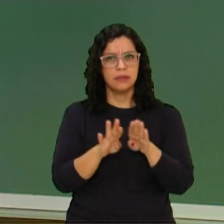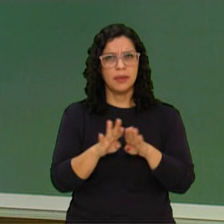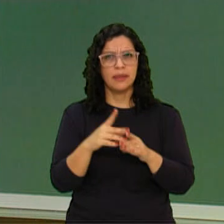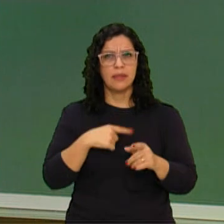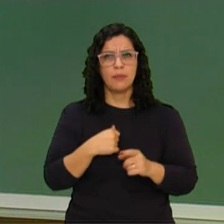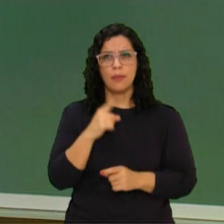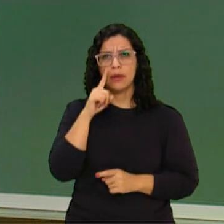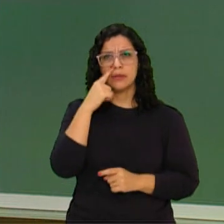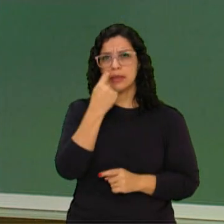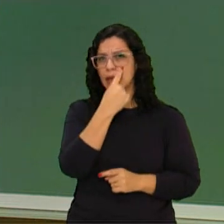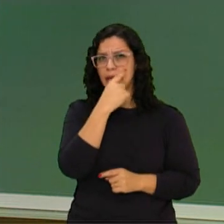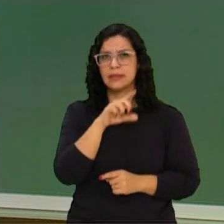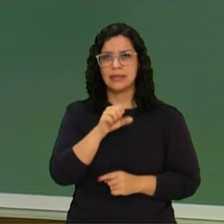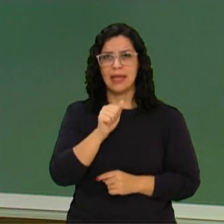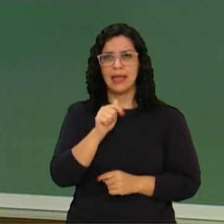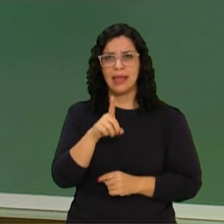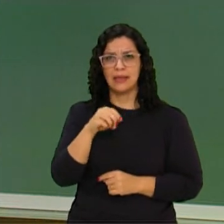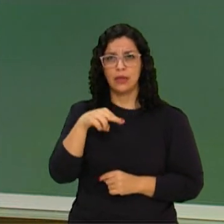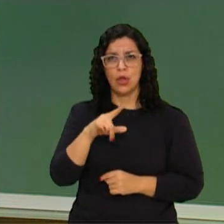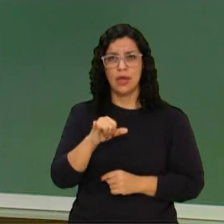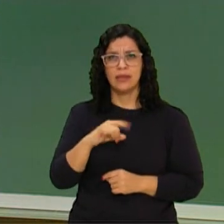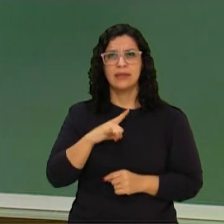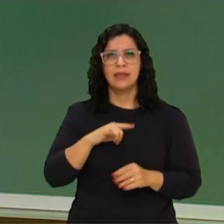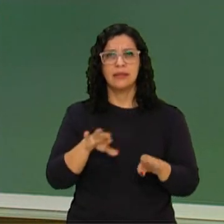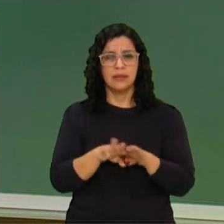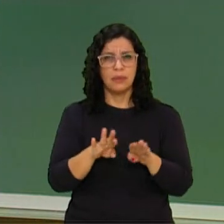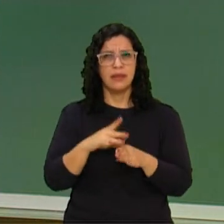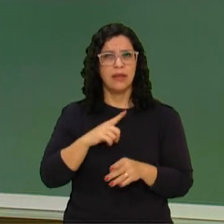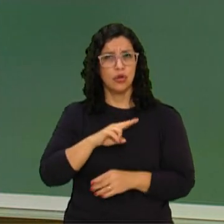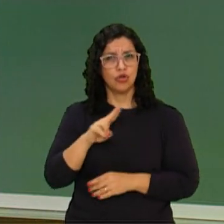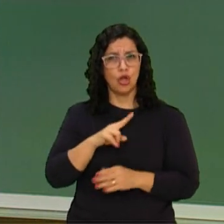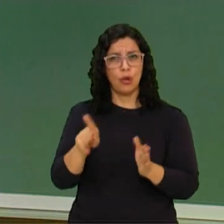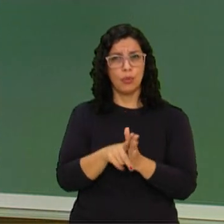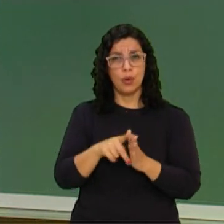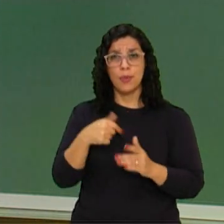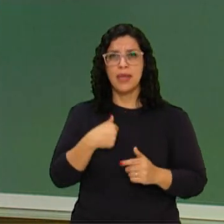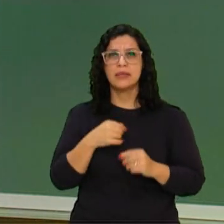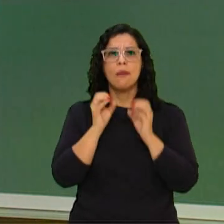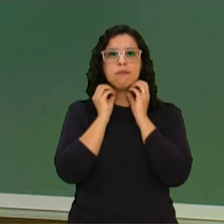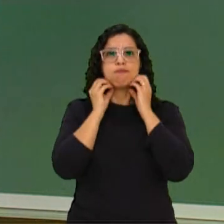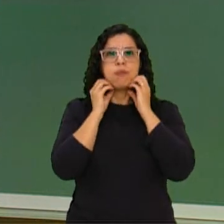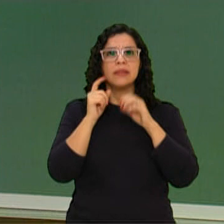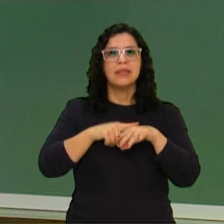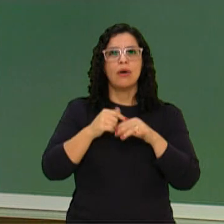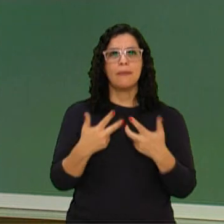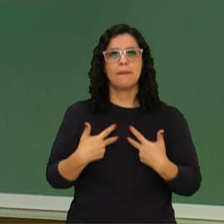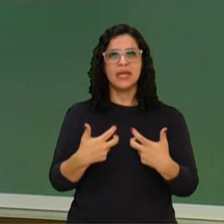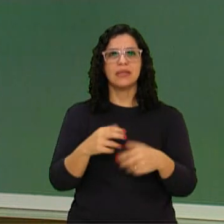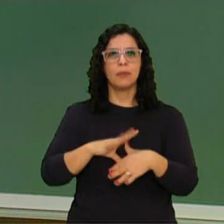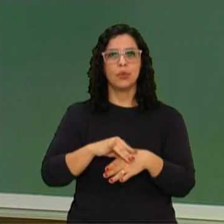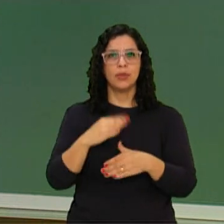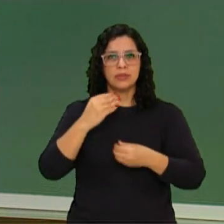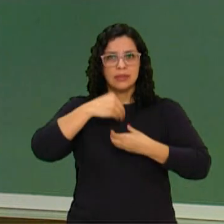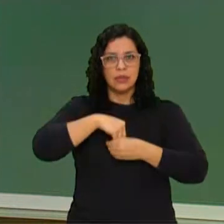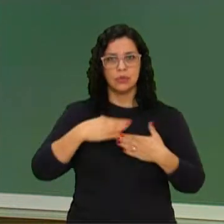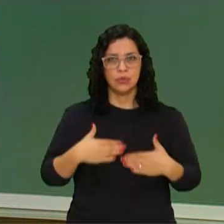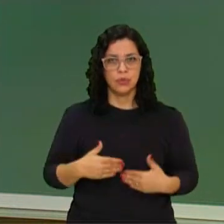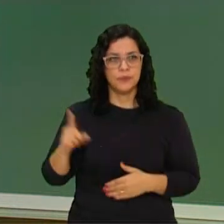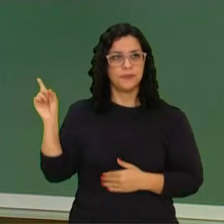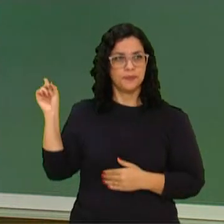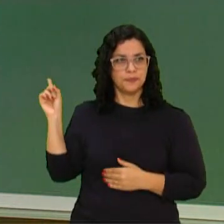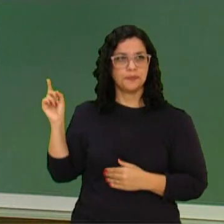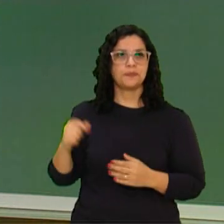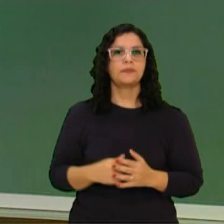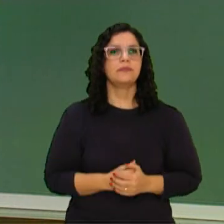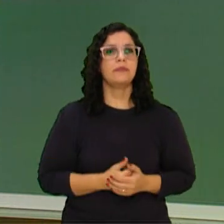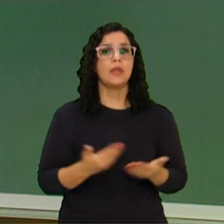tonsilas faríngeas, adenoides, e o timo, né? Eles são chamados órgãos linfóides ou órgãos do sistema linfático.